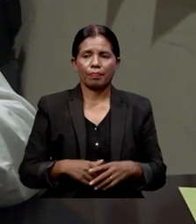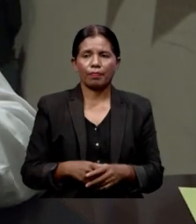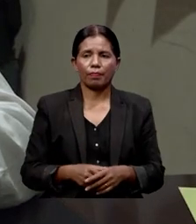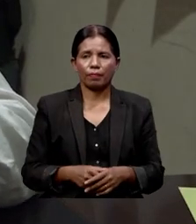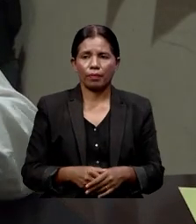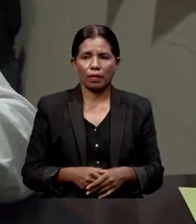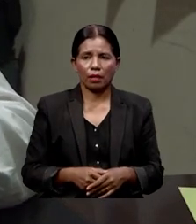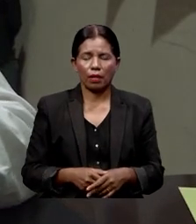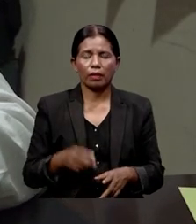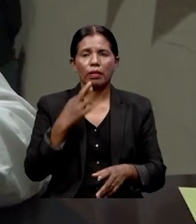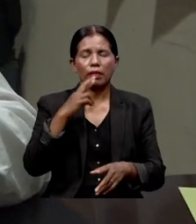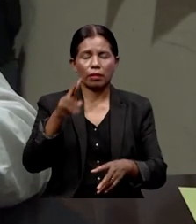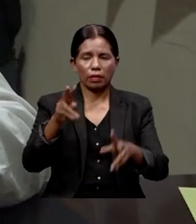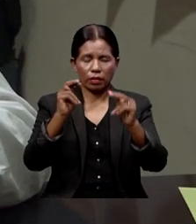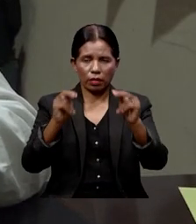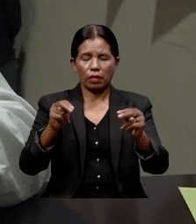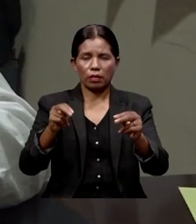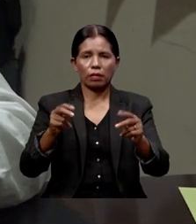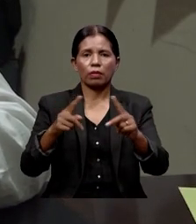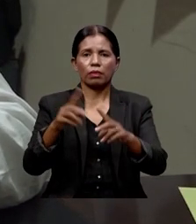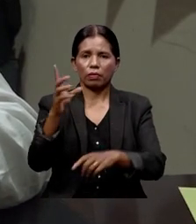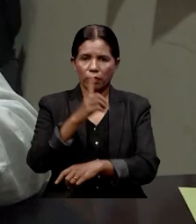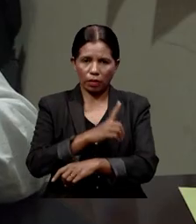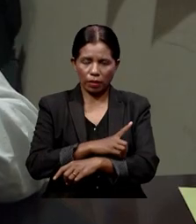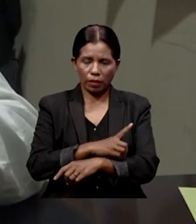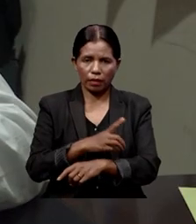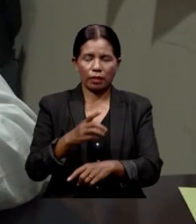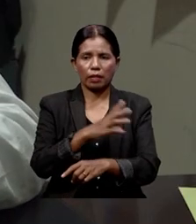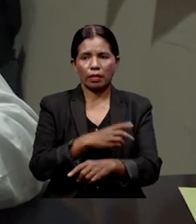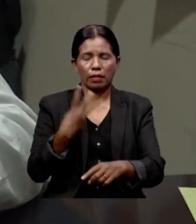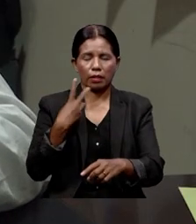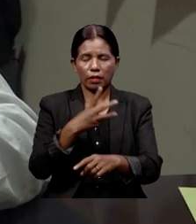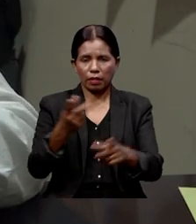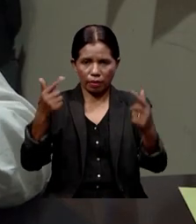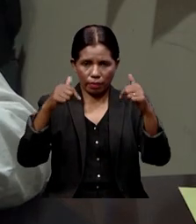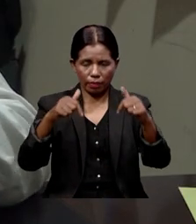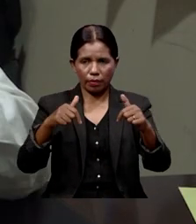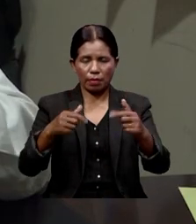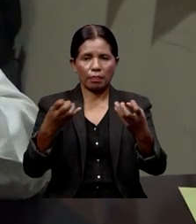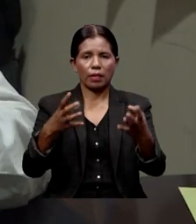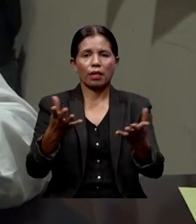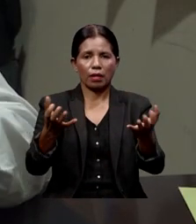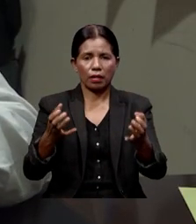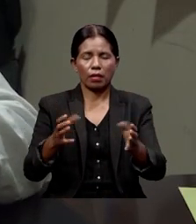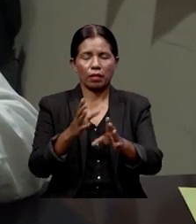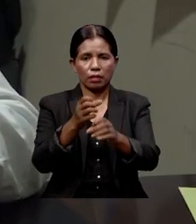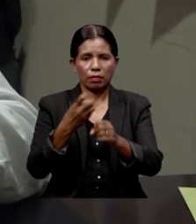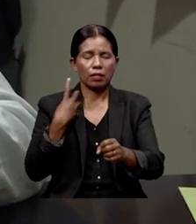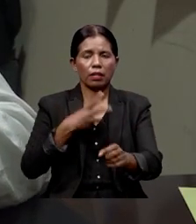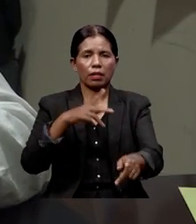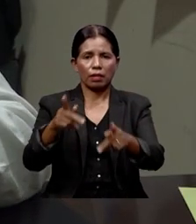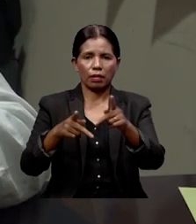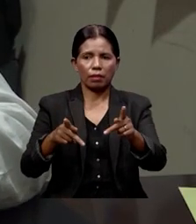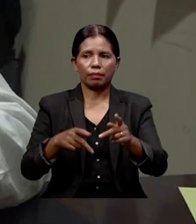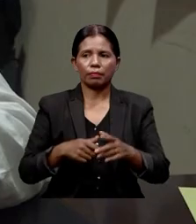japonesa. Tu responde a necessidade de hoje, agência ou companhia ser mais barak, a caracterização muito nem